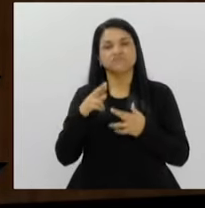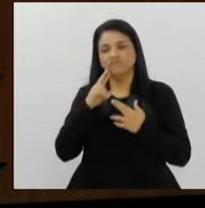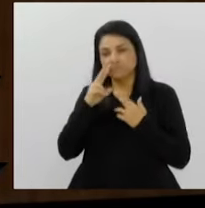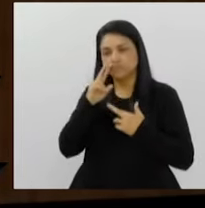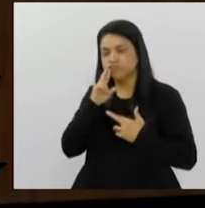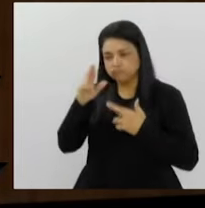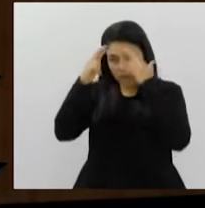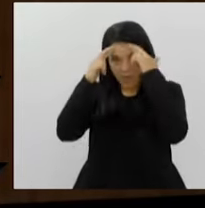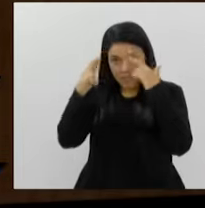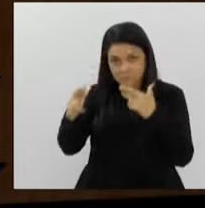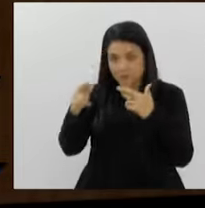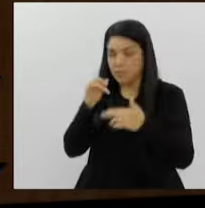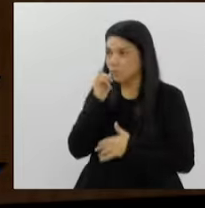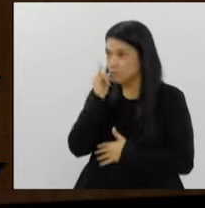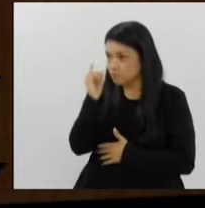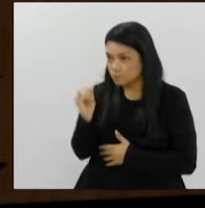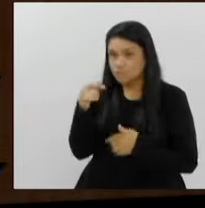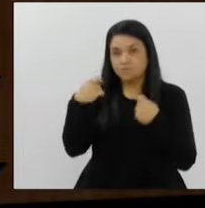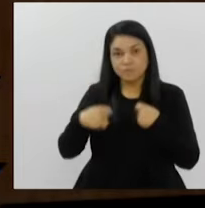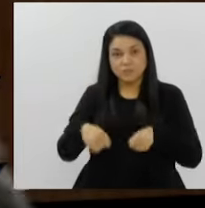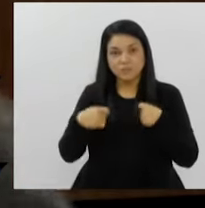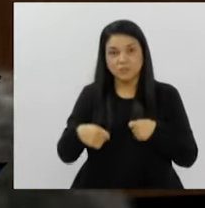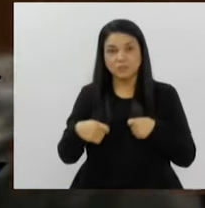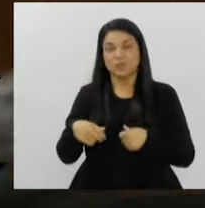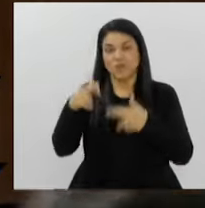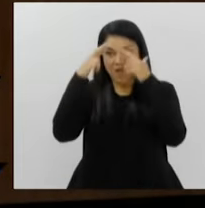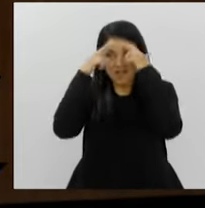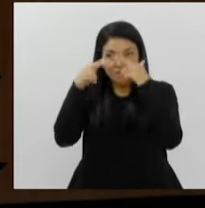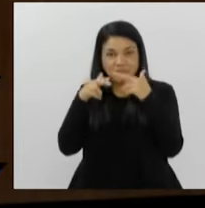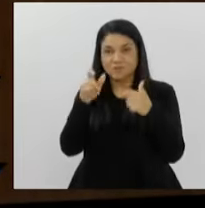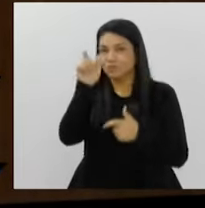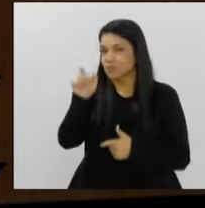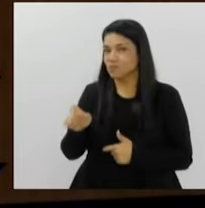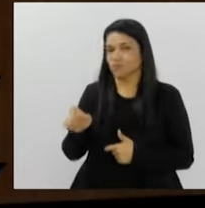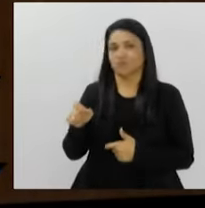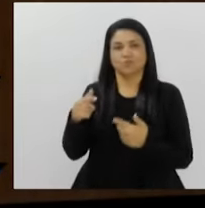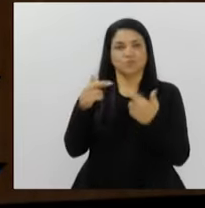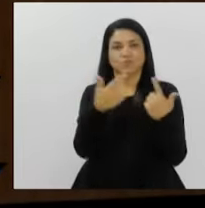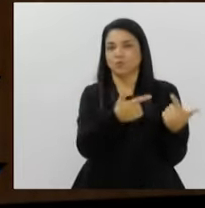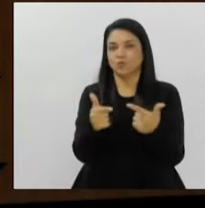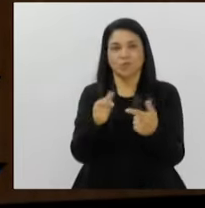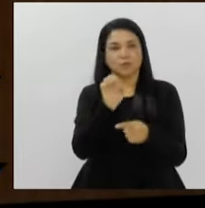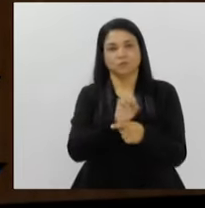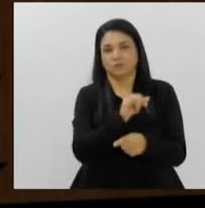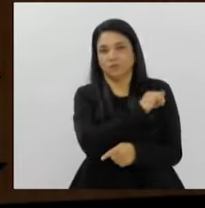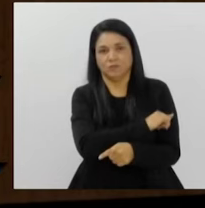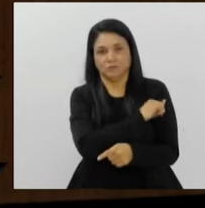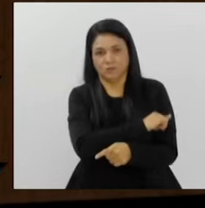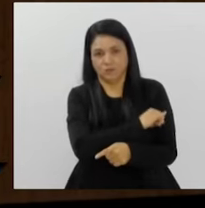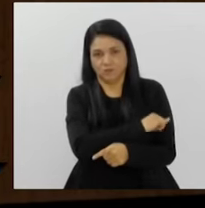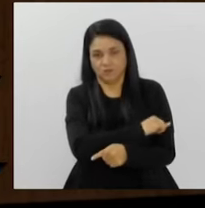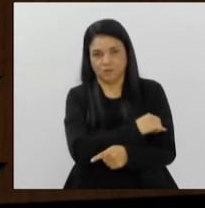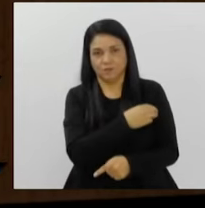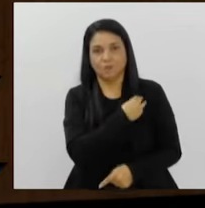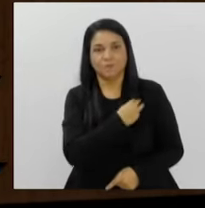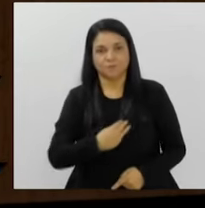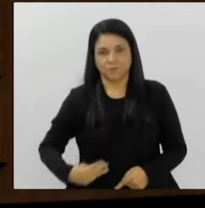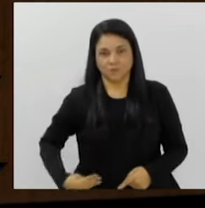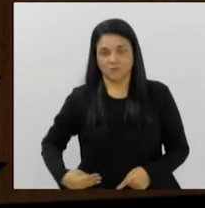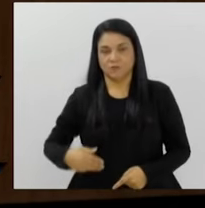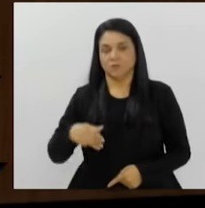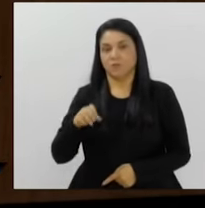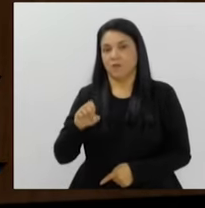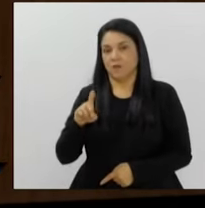máximo respeito, respeito que o senhor não está tendo com o Estado do Rio de Janeiro, ministro Edson Fachin.